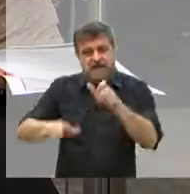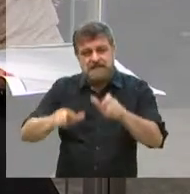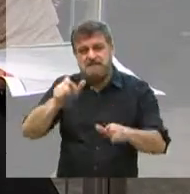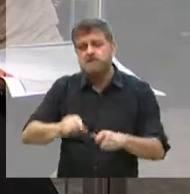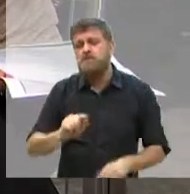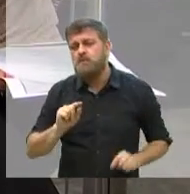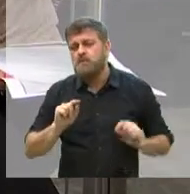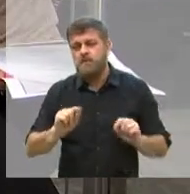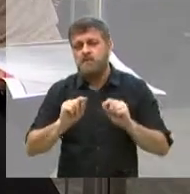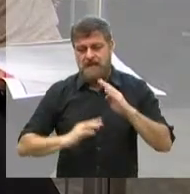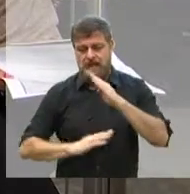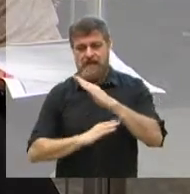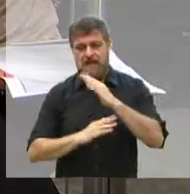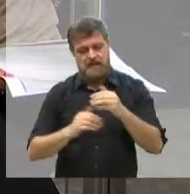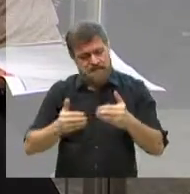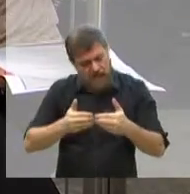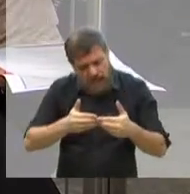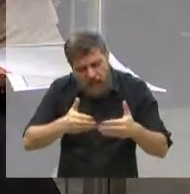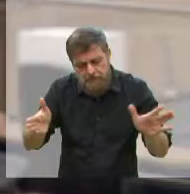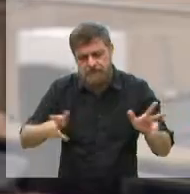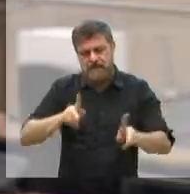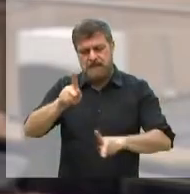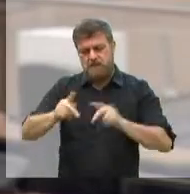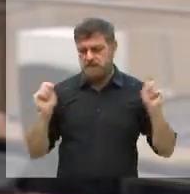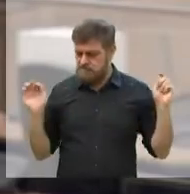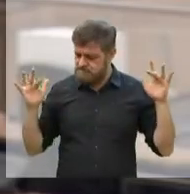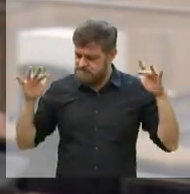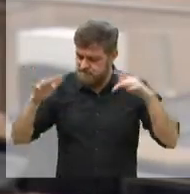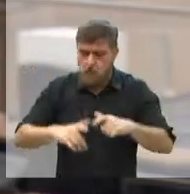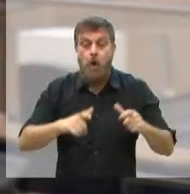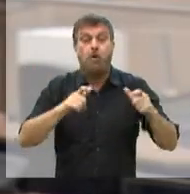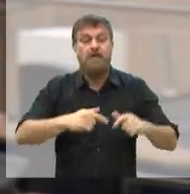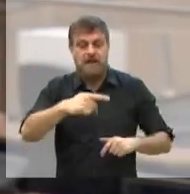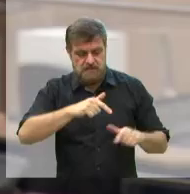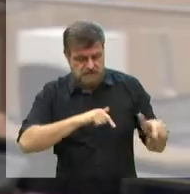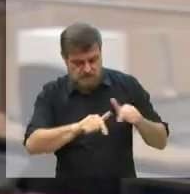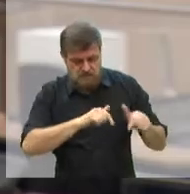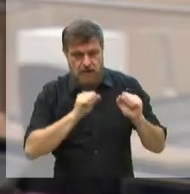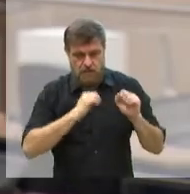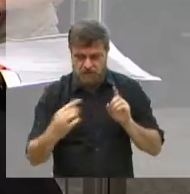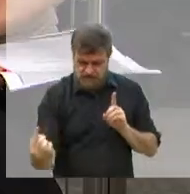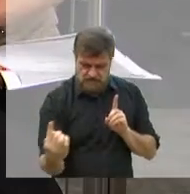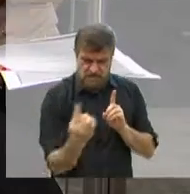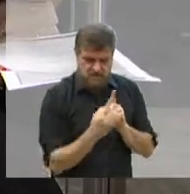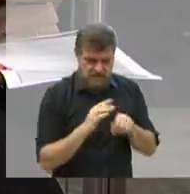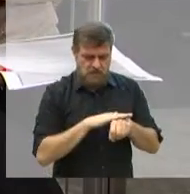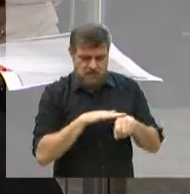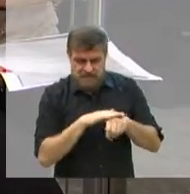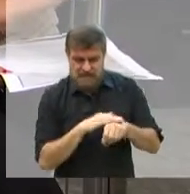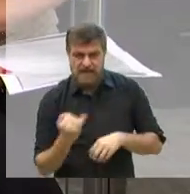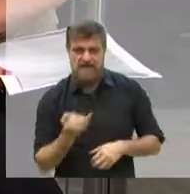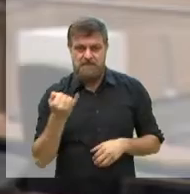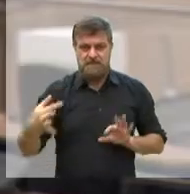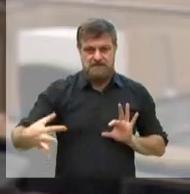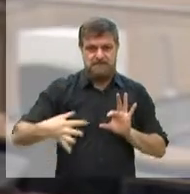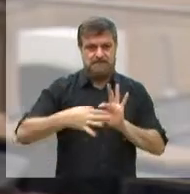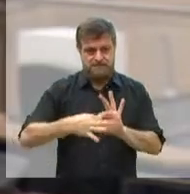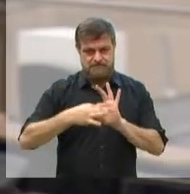casa. Câmara sempre aberta para a população, o gabinete do senhor também. É muito importante trabalhar em